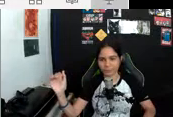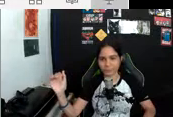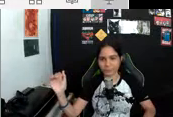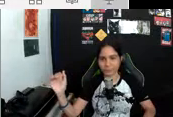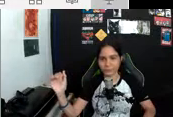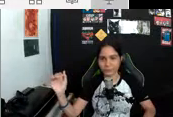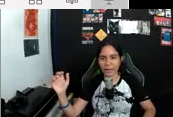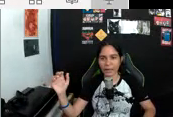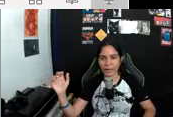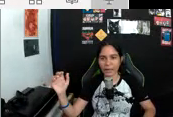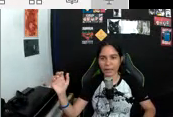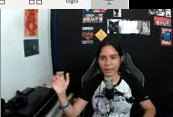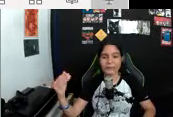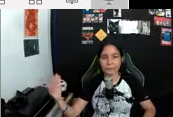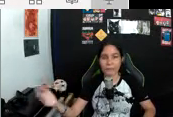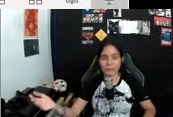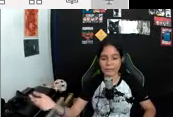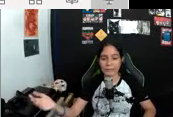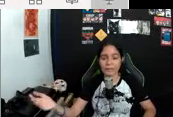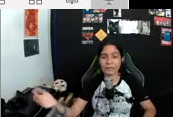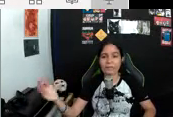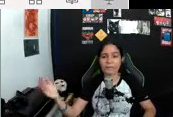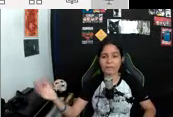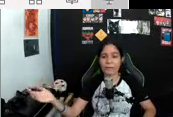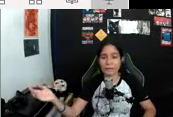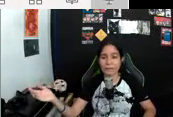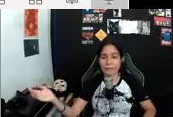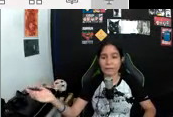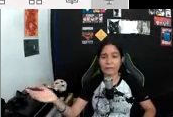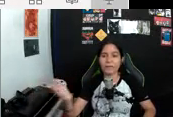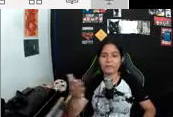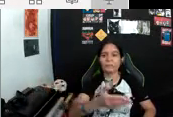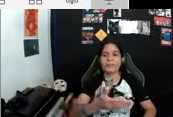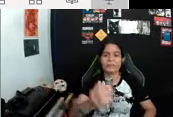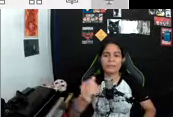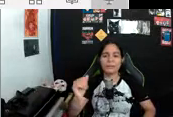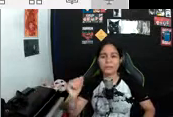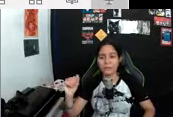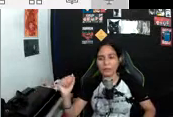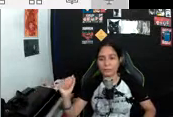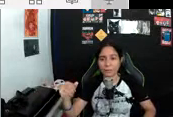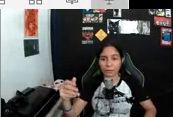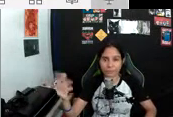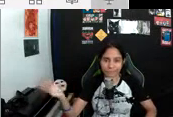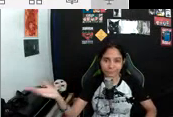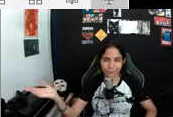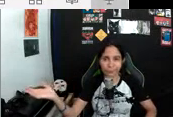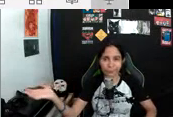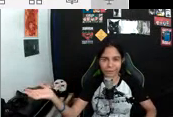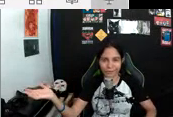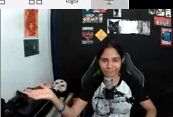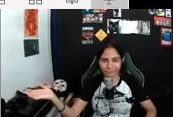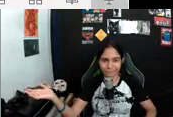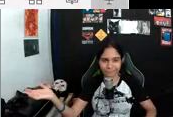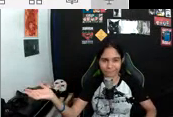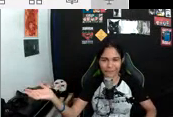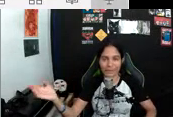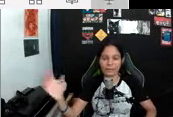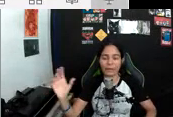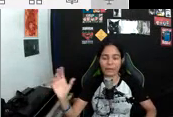100%, tá? Porque se parar 100%, o que é que vai acontecer? Os pacientes que estão lá no hospital vão